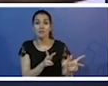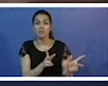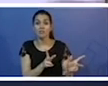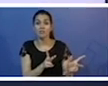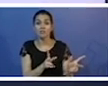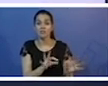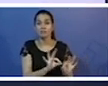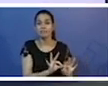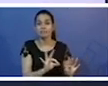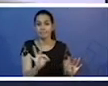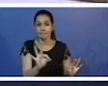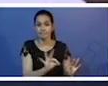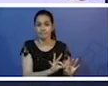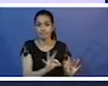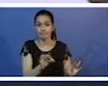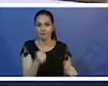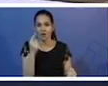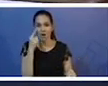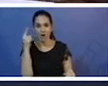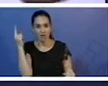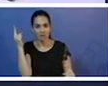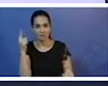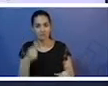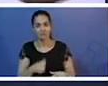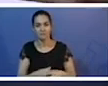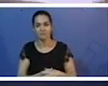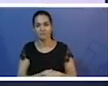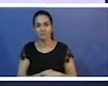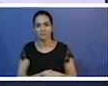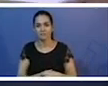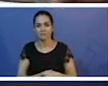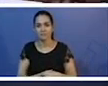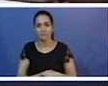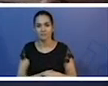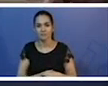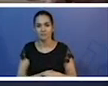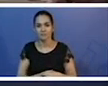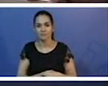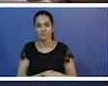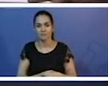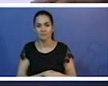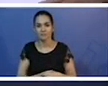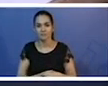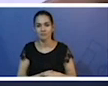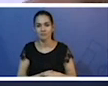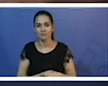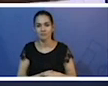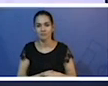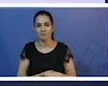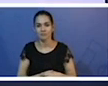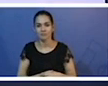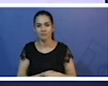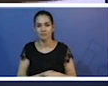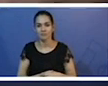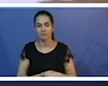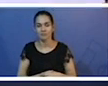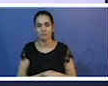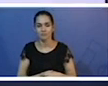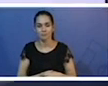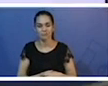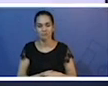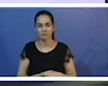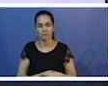essa. Ó, mesmo triângulo. Aliás, eu estou pegando essa daqui.